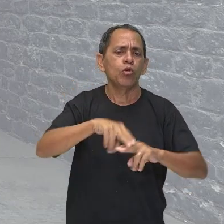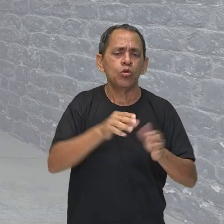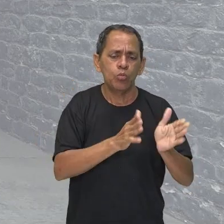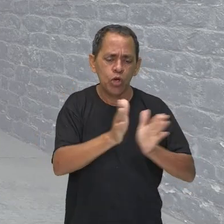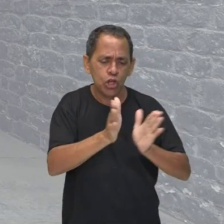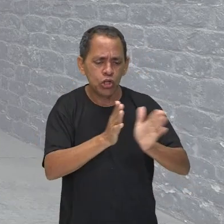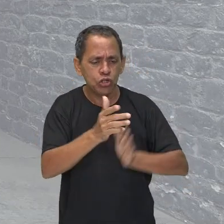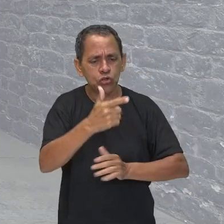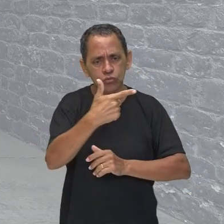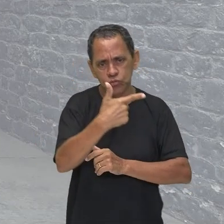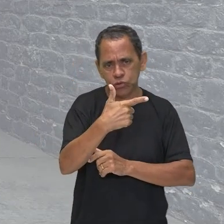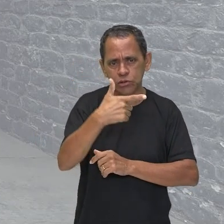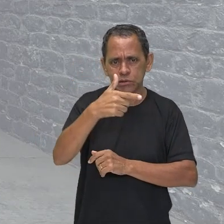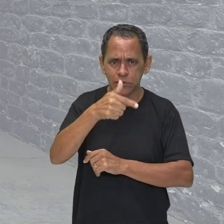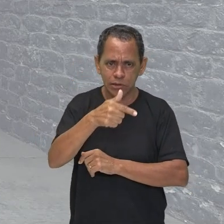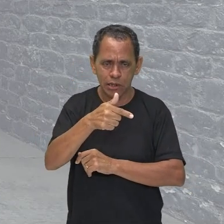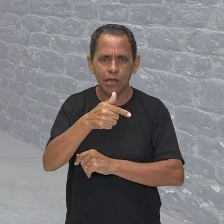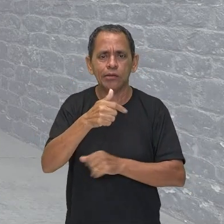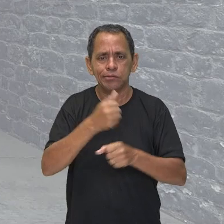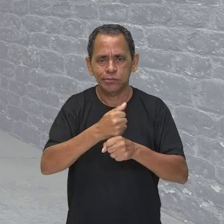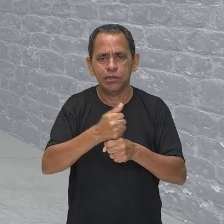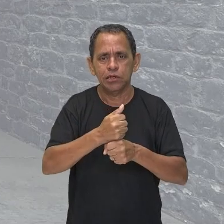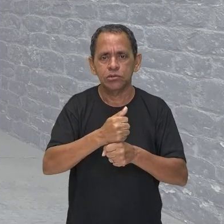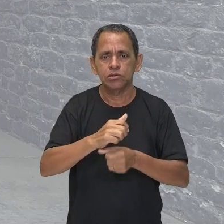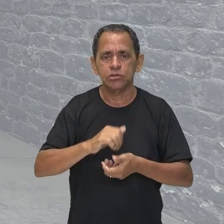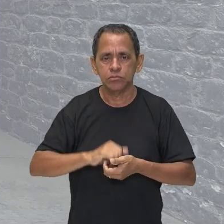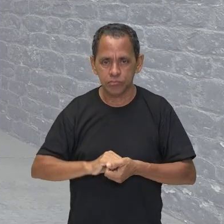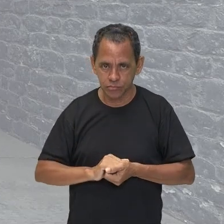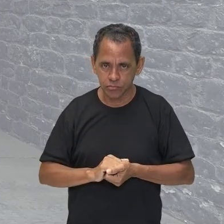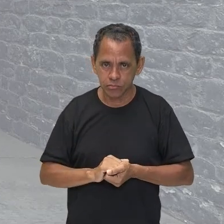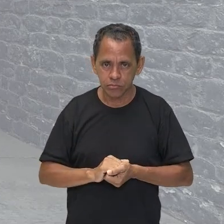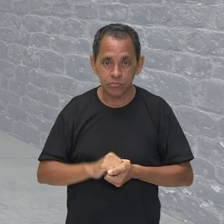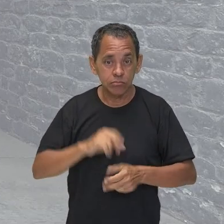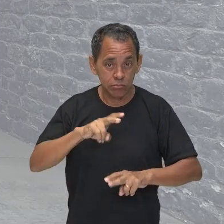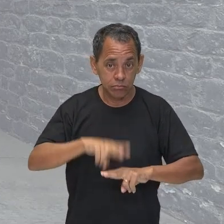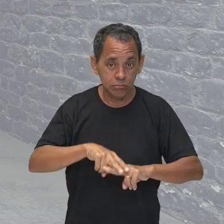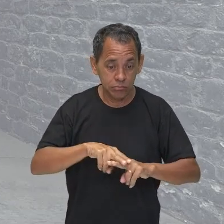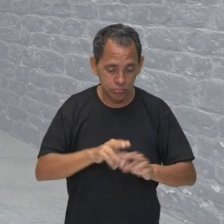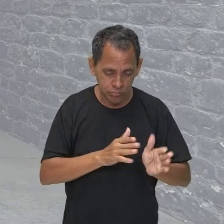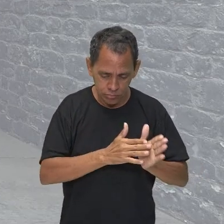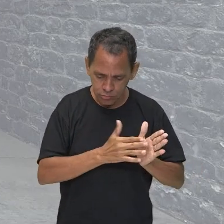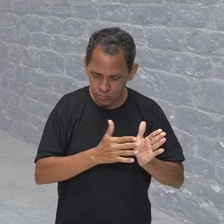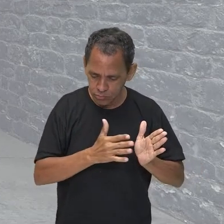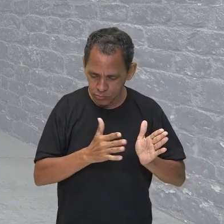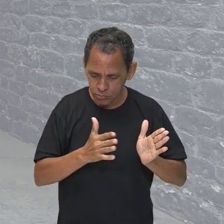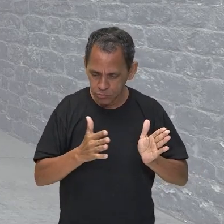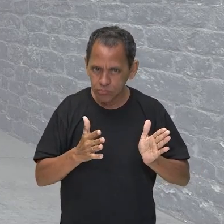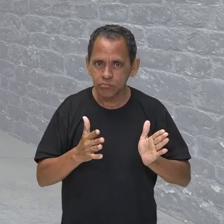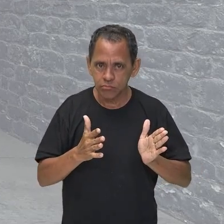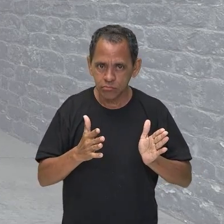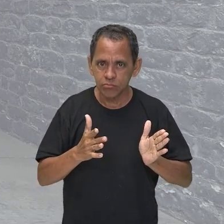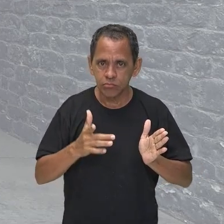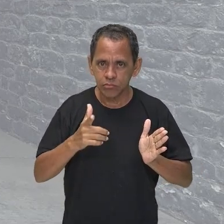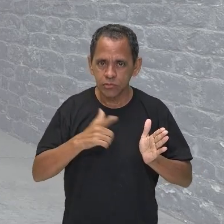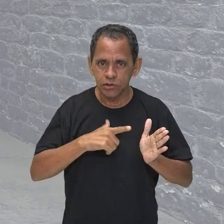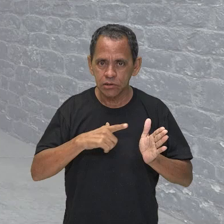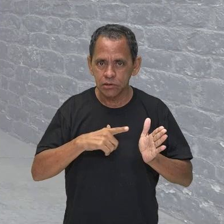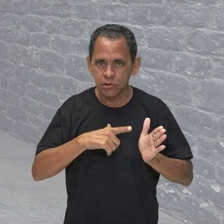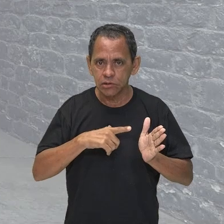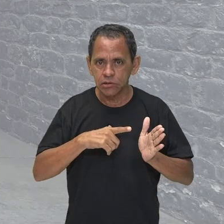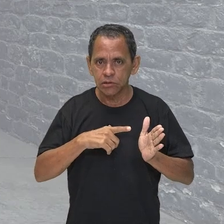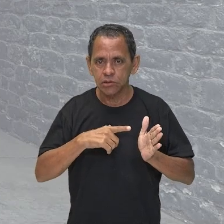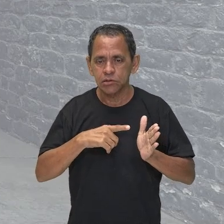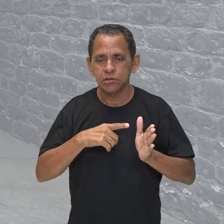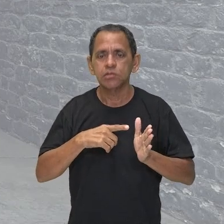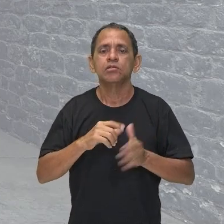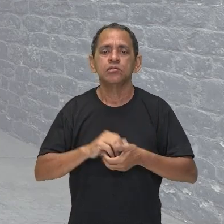aconteceu. Ao longo desses 27 anos de prisão, o Mandela recebeu 3 ofertas de